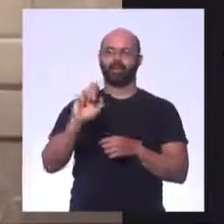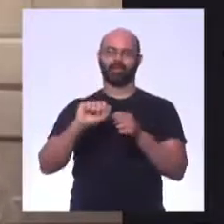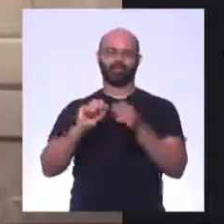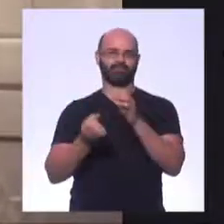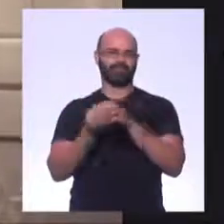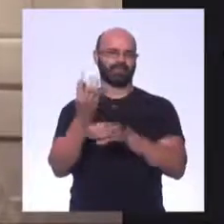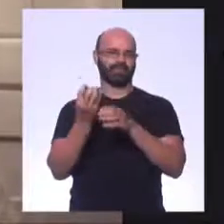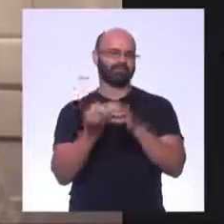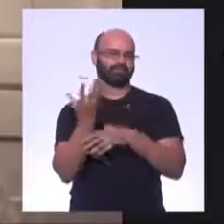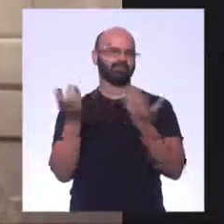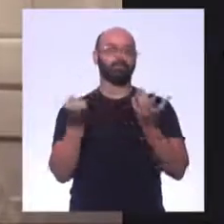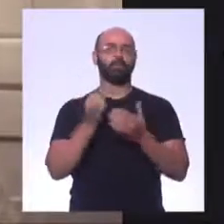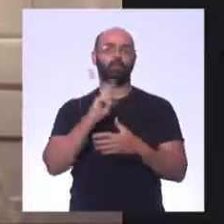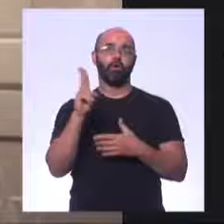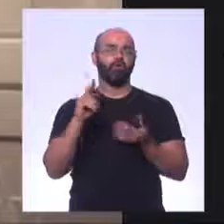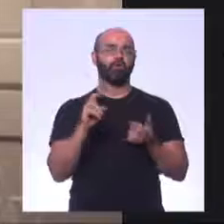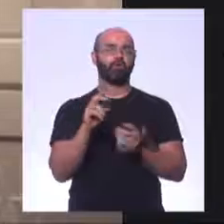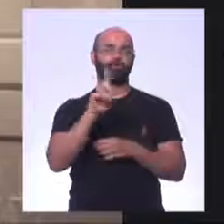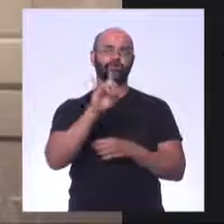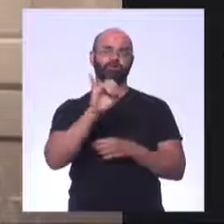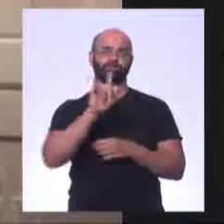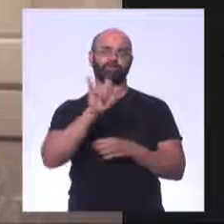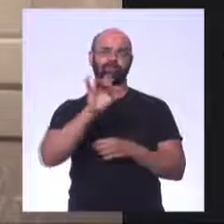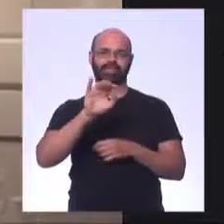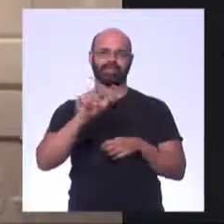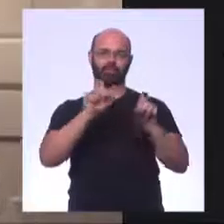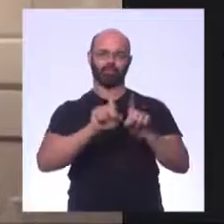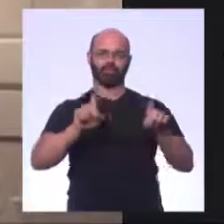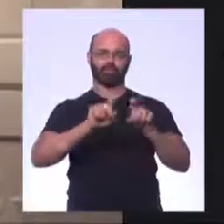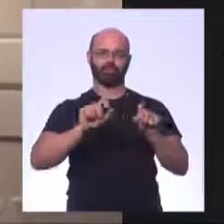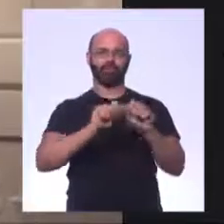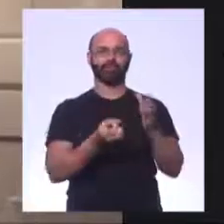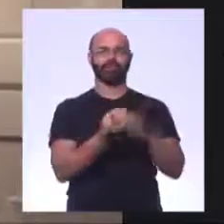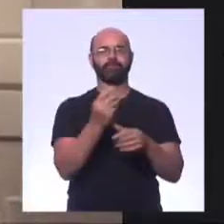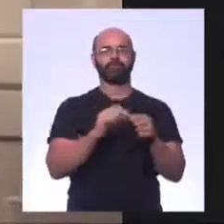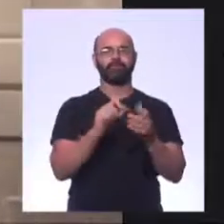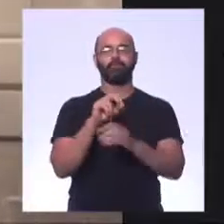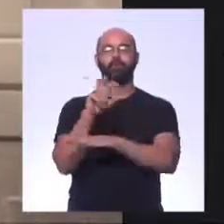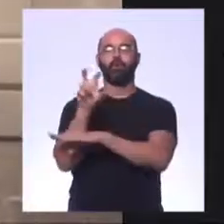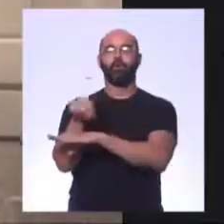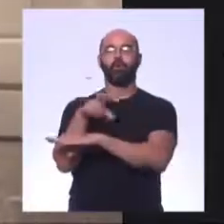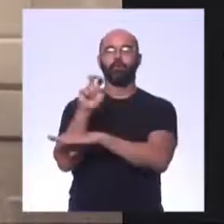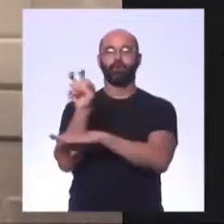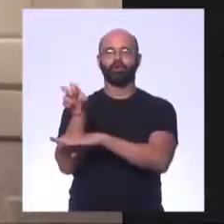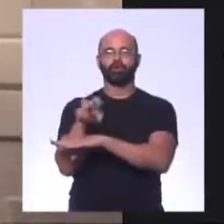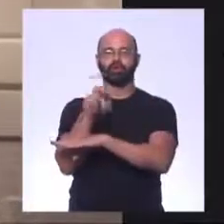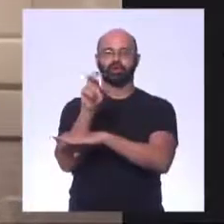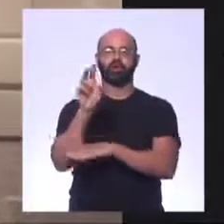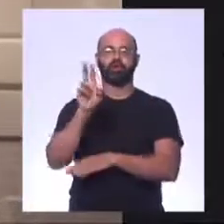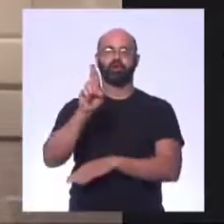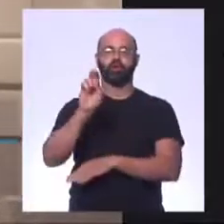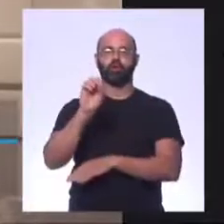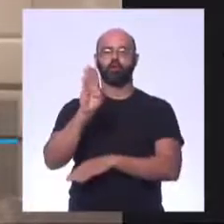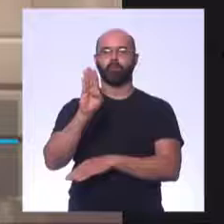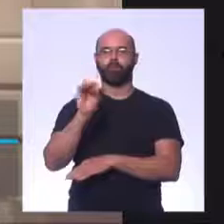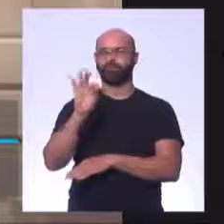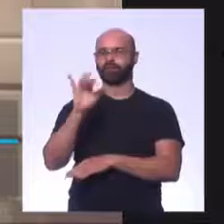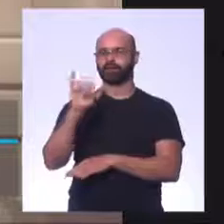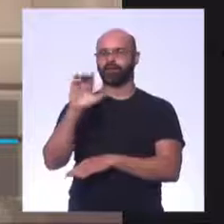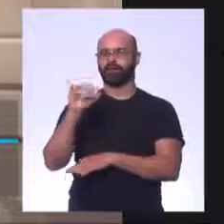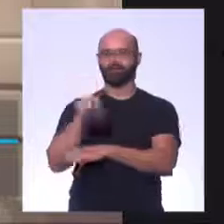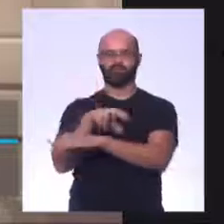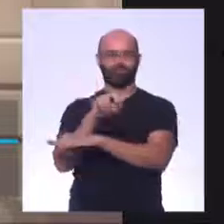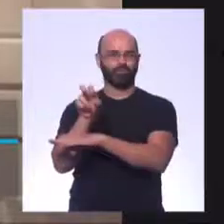uma fabricação digital, ou até mesmo robótica, programação. Se você ficou interessado, não